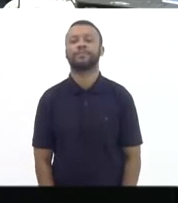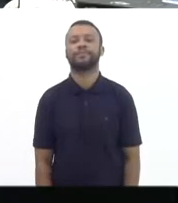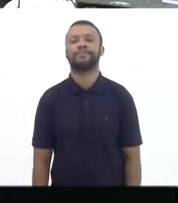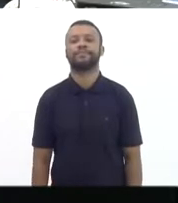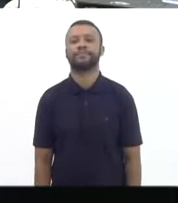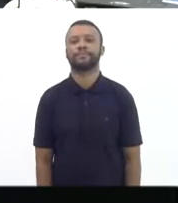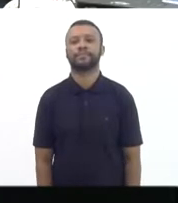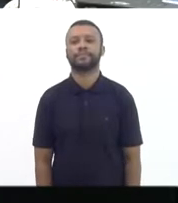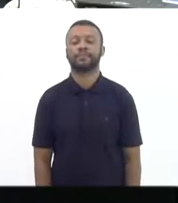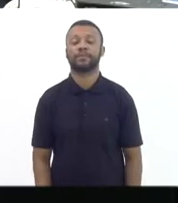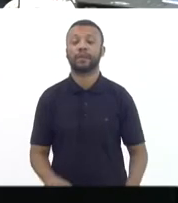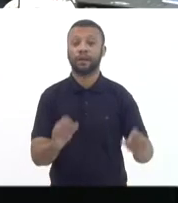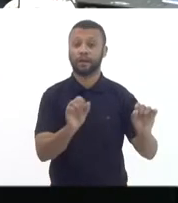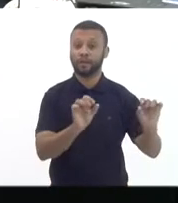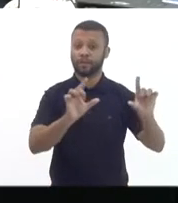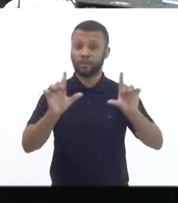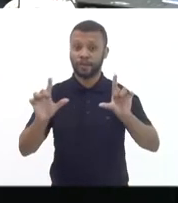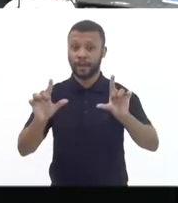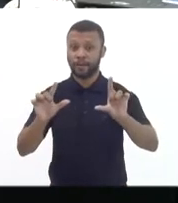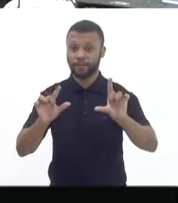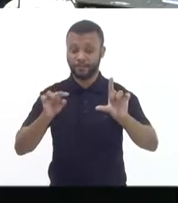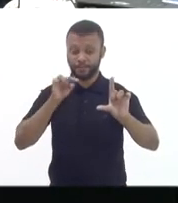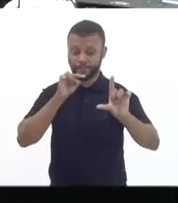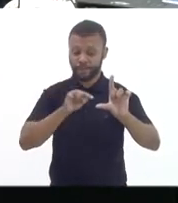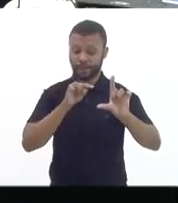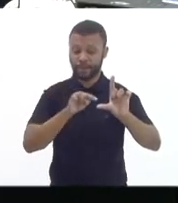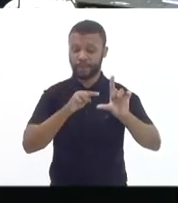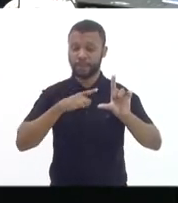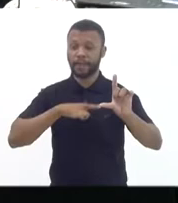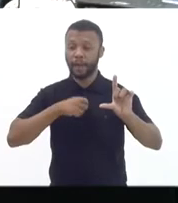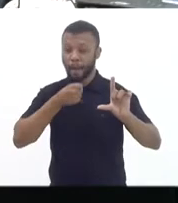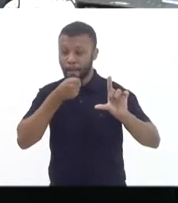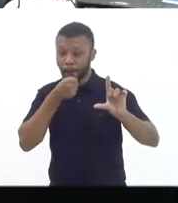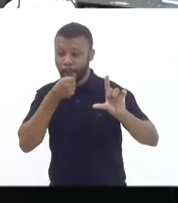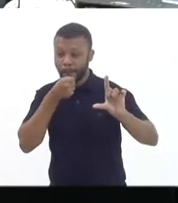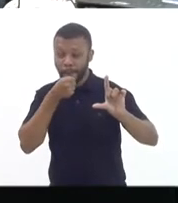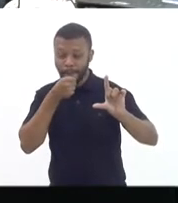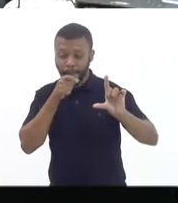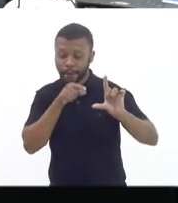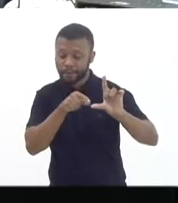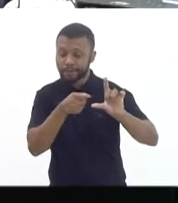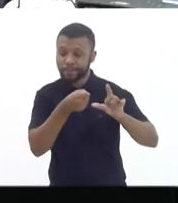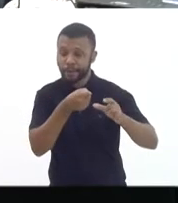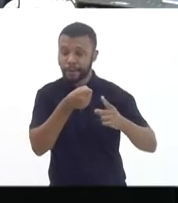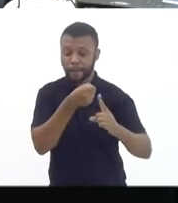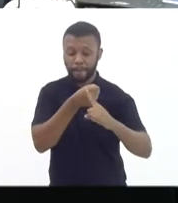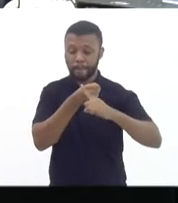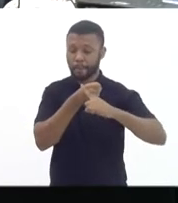Embaixo da tua imagem deve ter um microfone, Mink. Abaixa a tela pra...